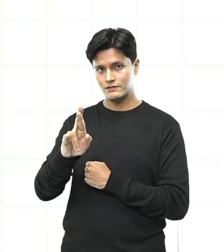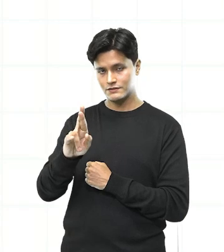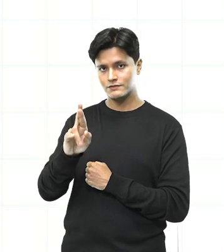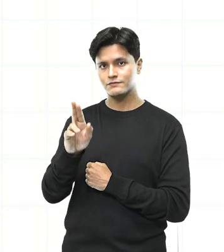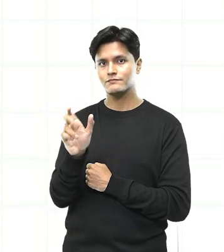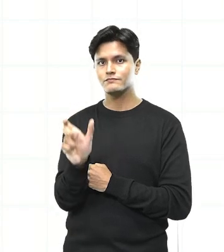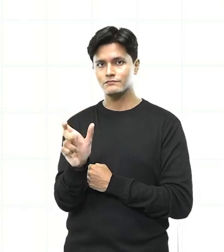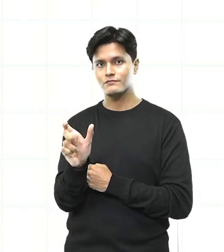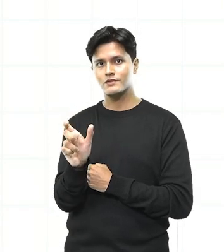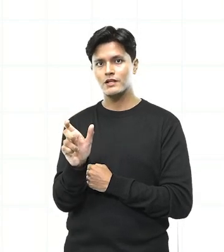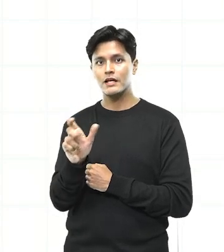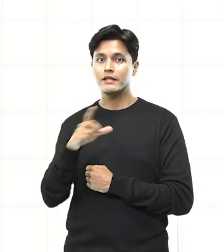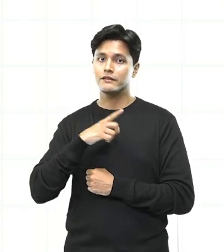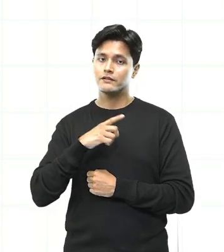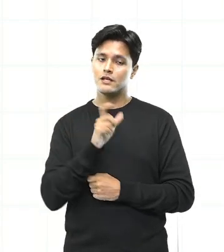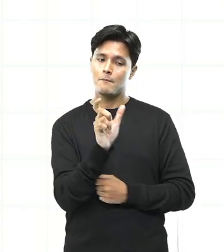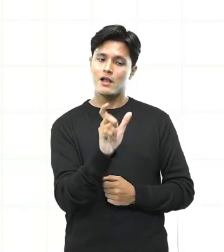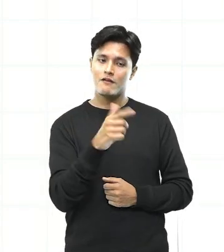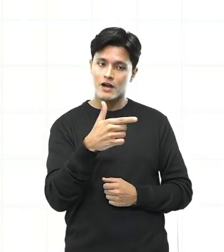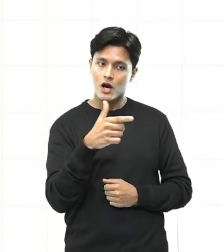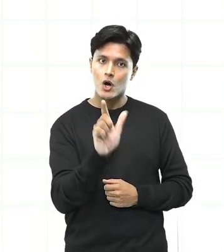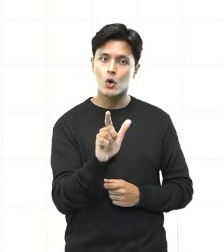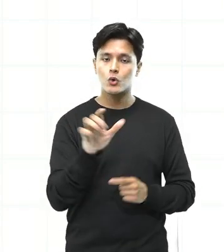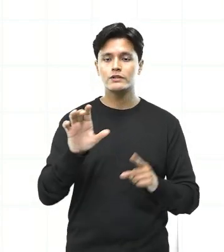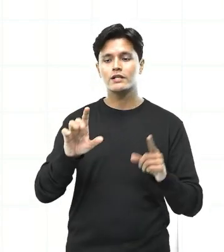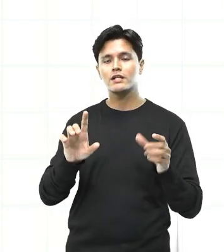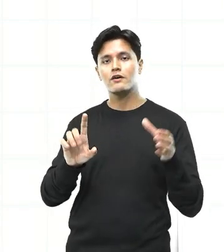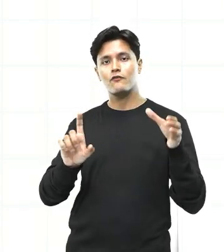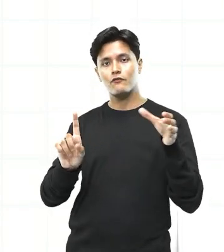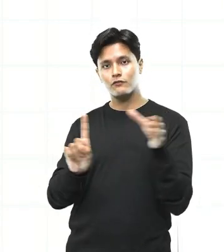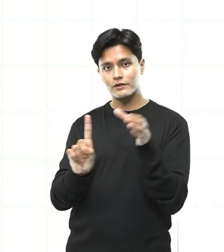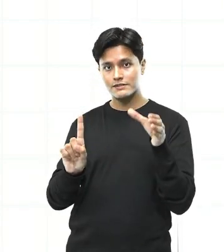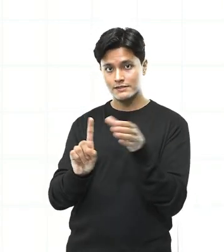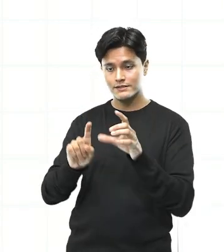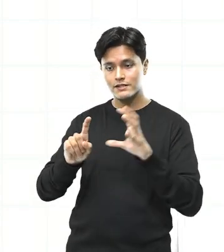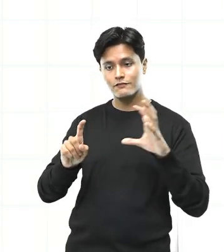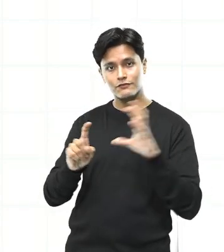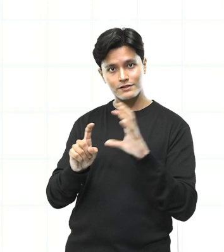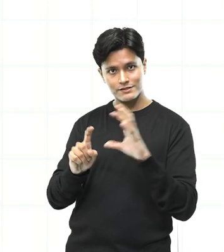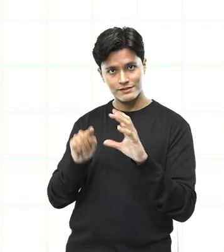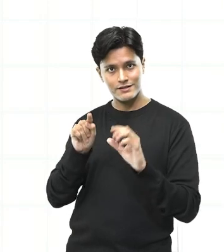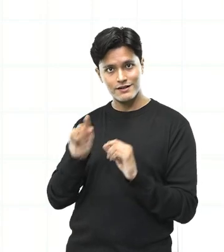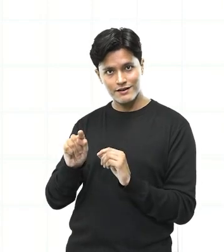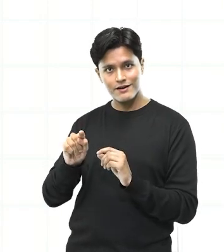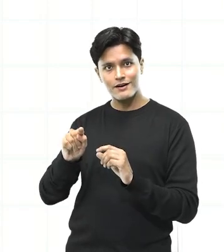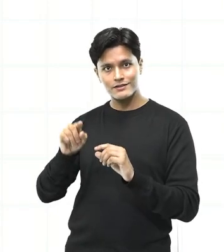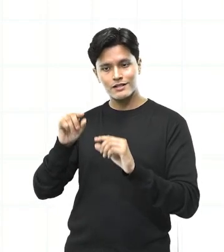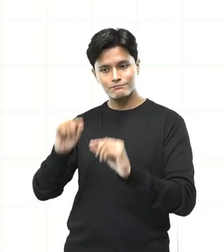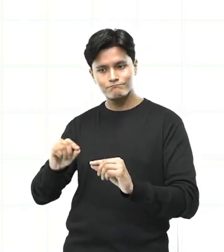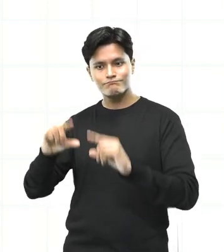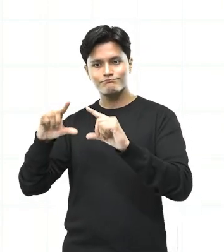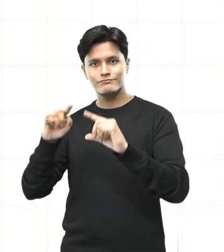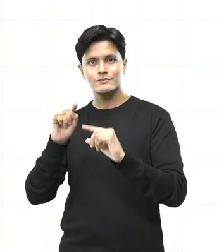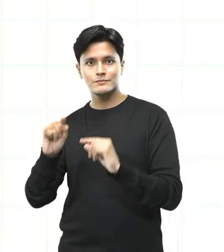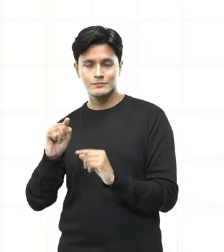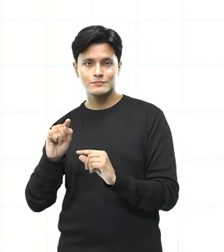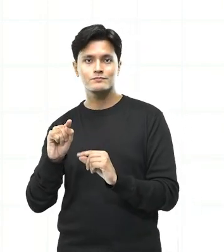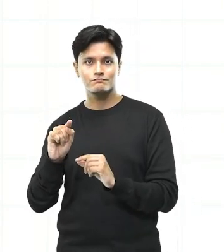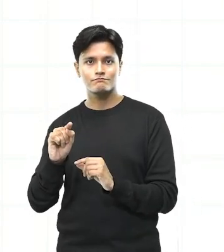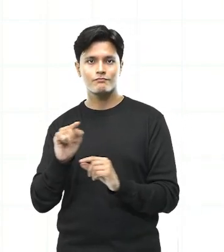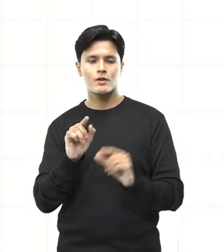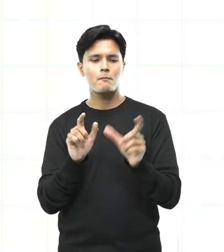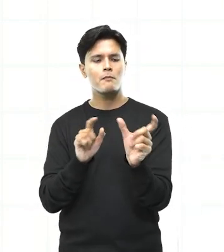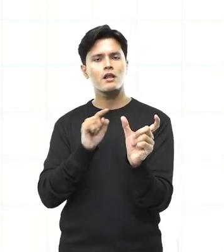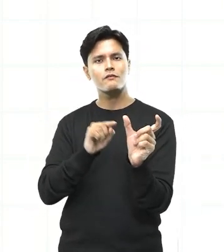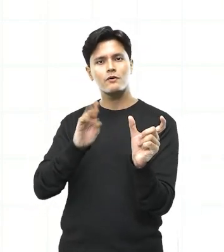está intensificando, está reforçando o sentido do verbo servir? Se eu digo assim, o melhor meio